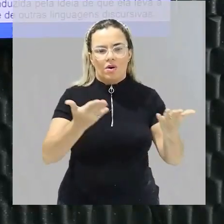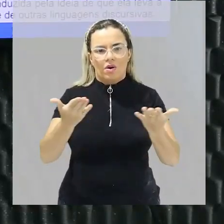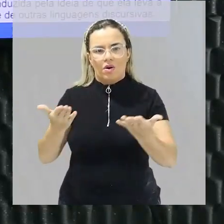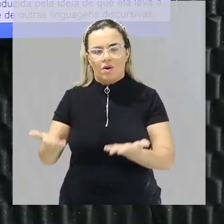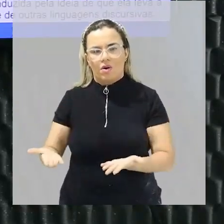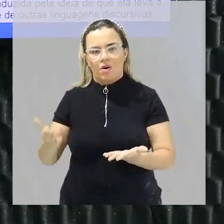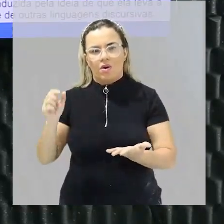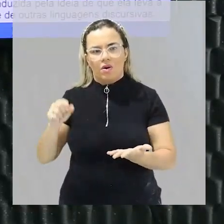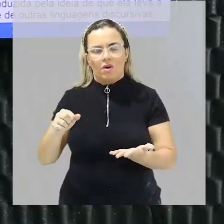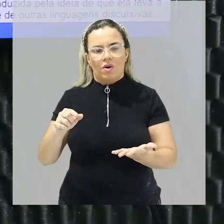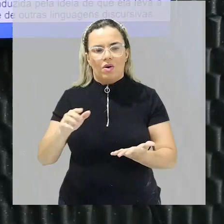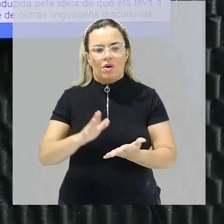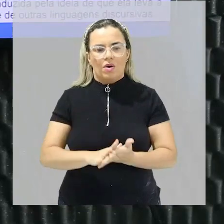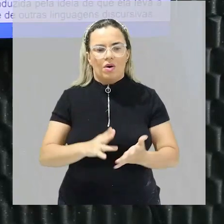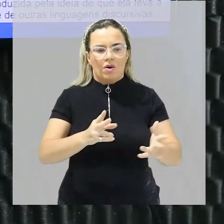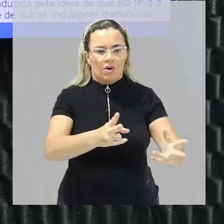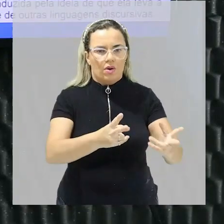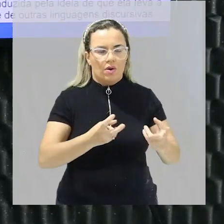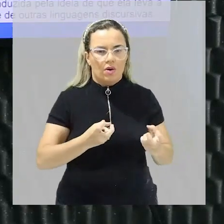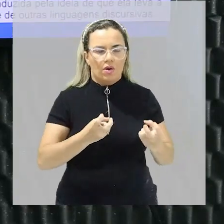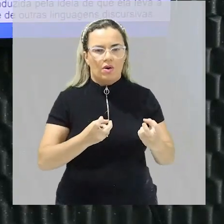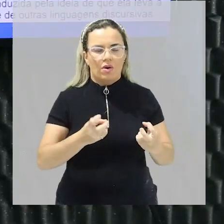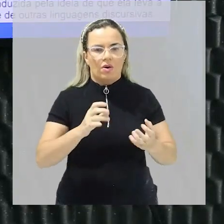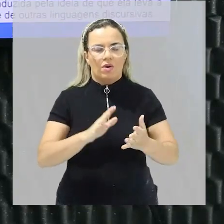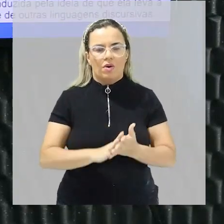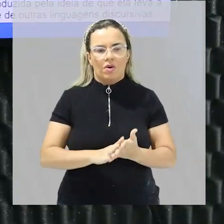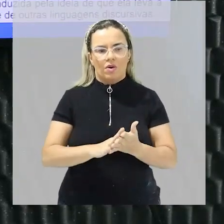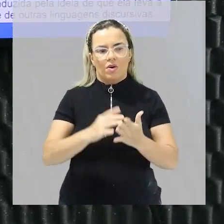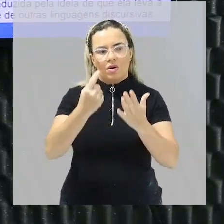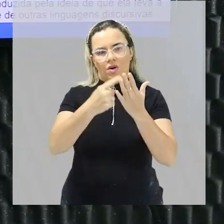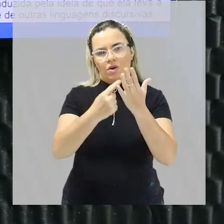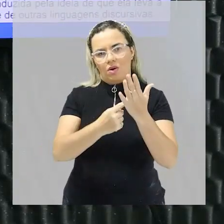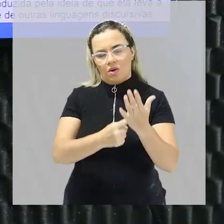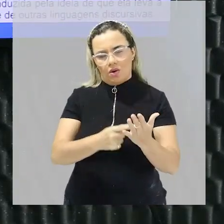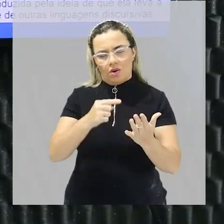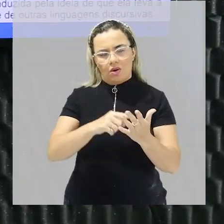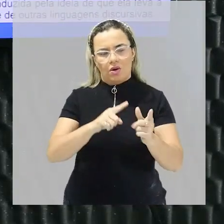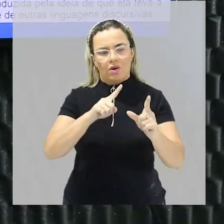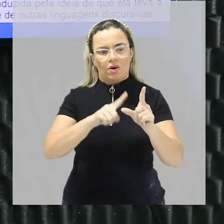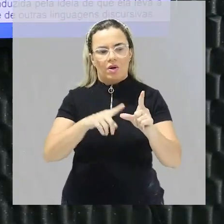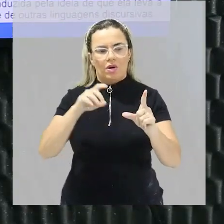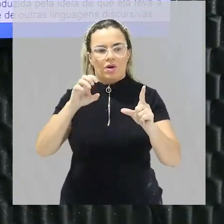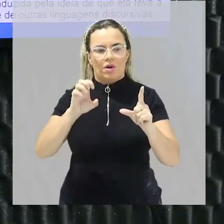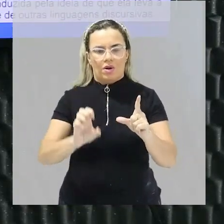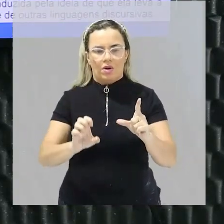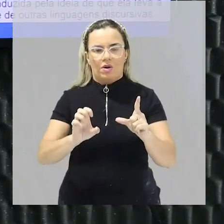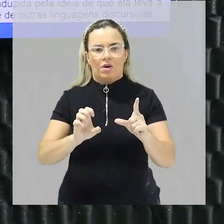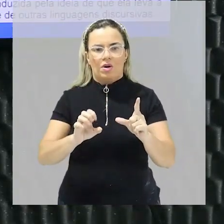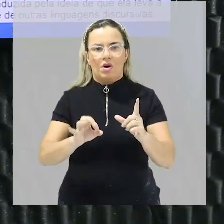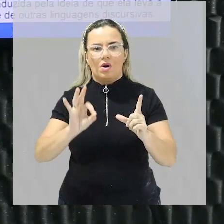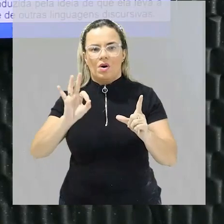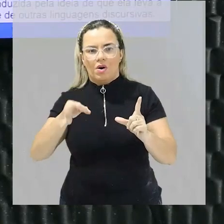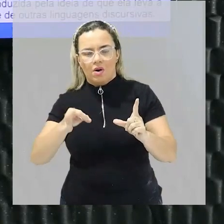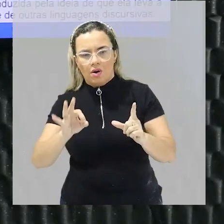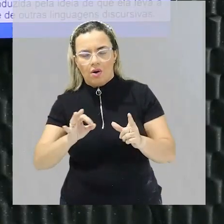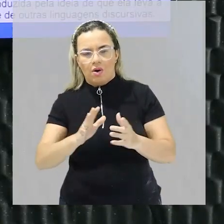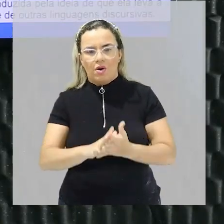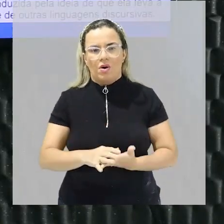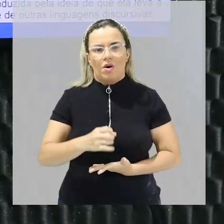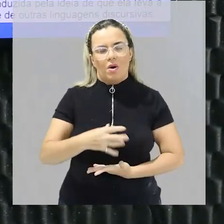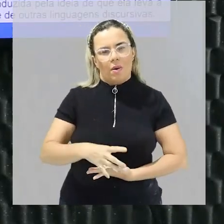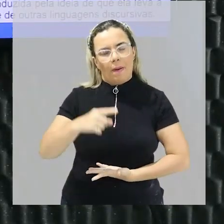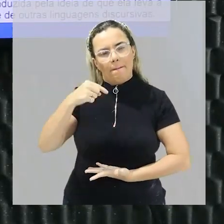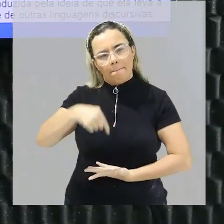no caso, a perceberem que das alternativas aqui a letra E é a que mais se encaixa no texto, é que vai trazendo um pouco mais dentro do